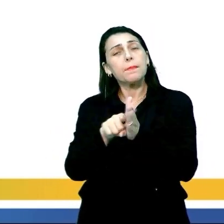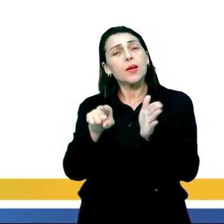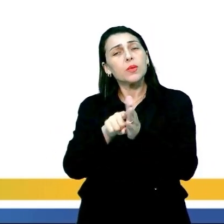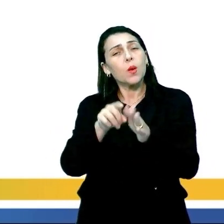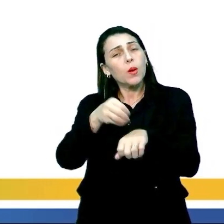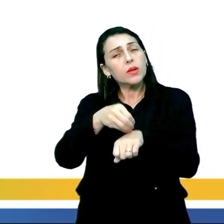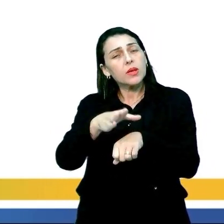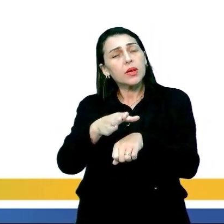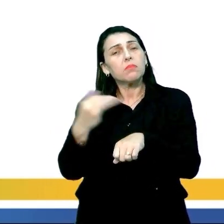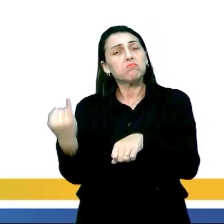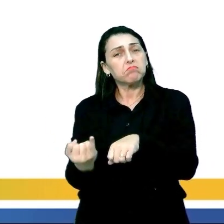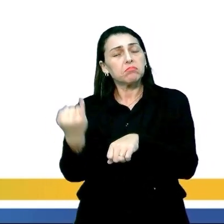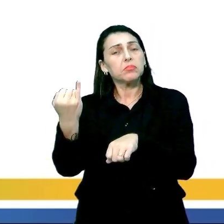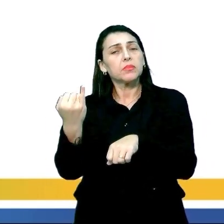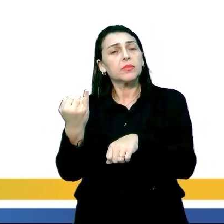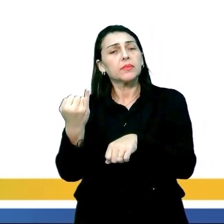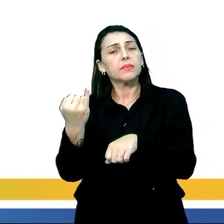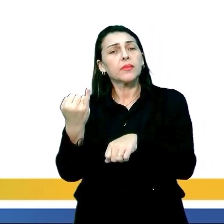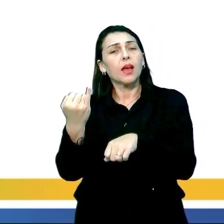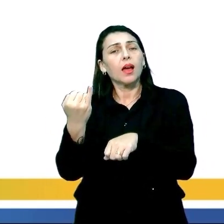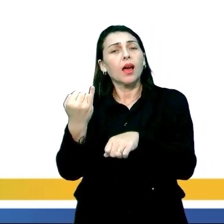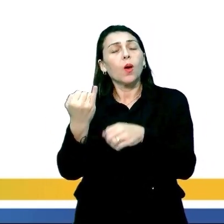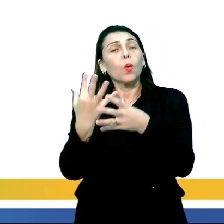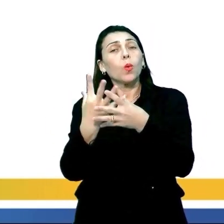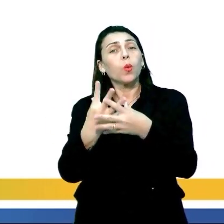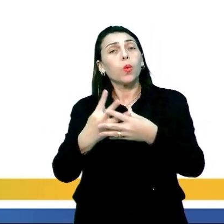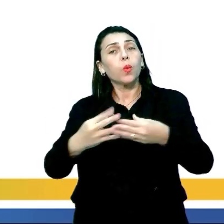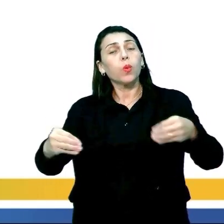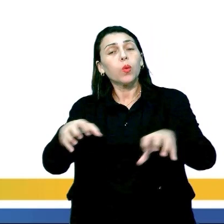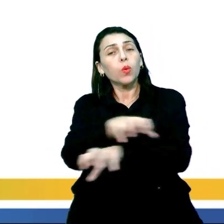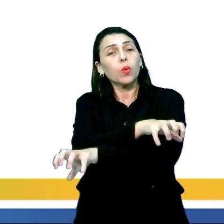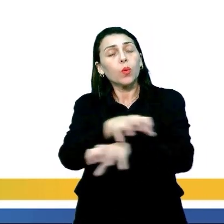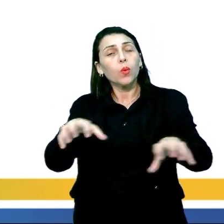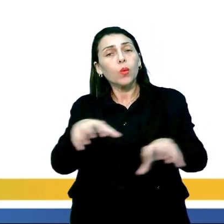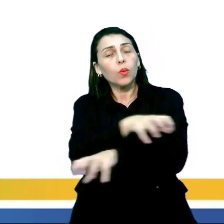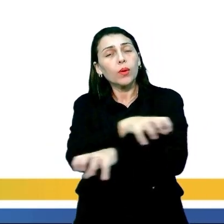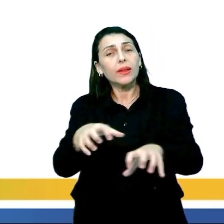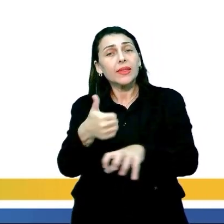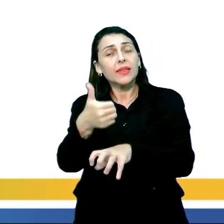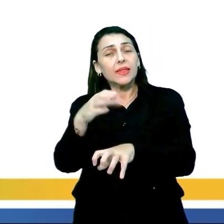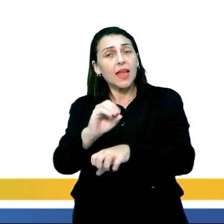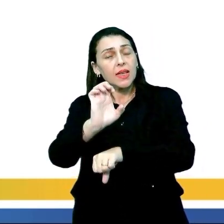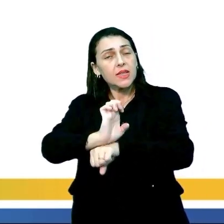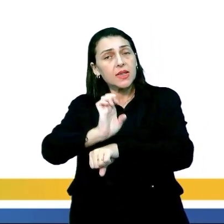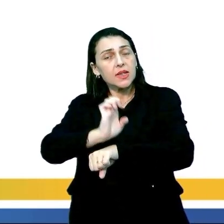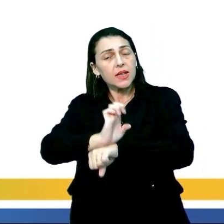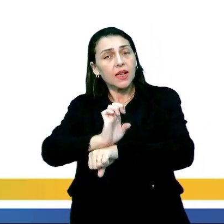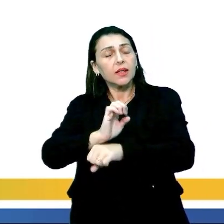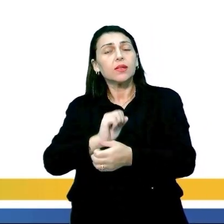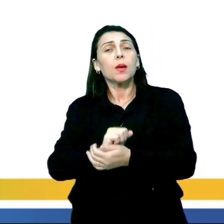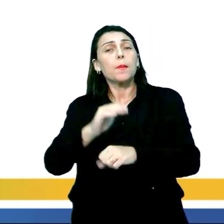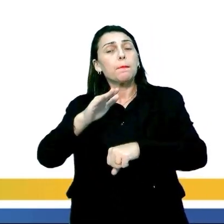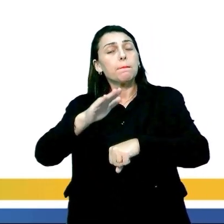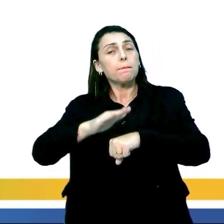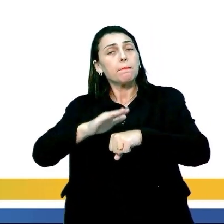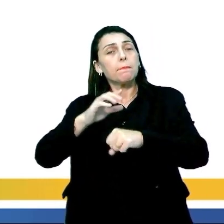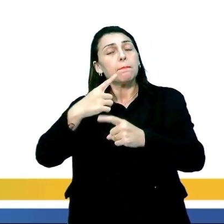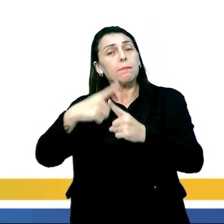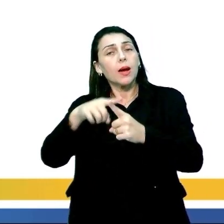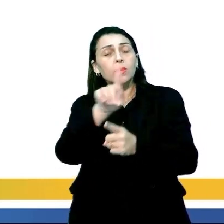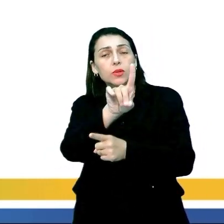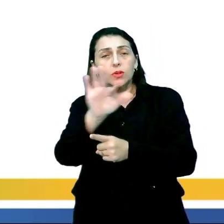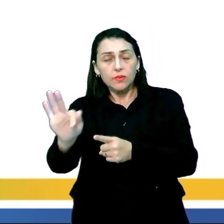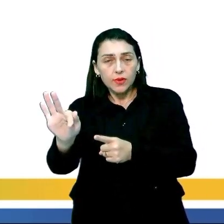uma dica bem interessante, ó. A degradação do bioma ocupado por 10 estados, mais o